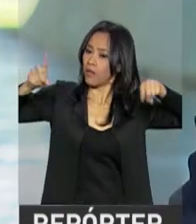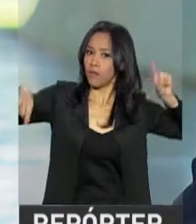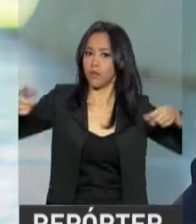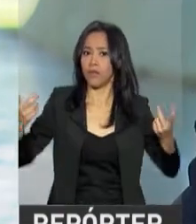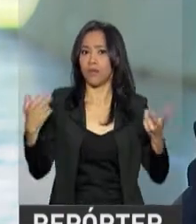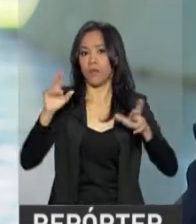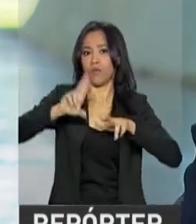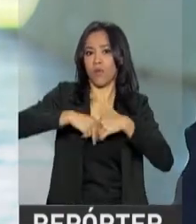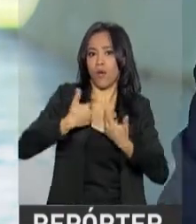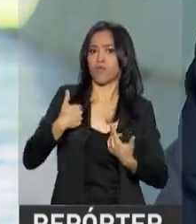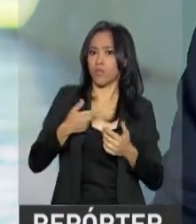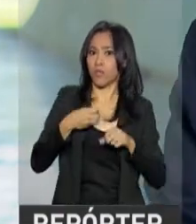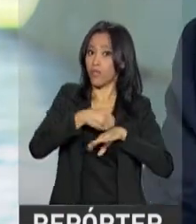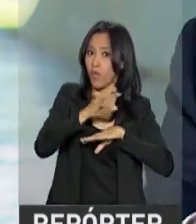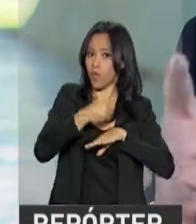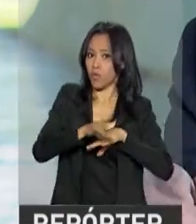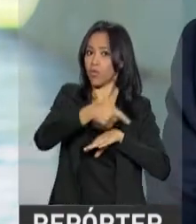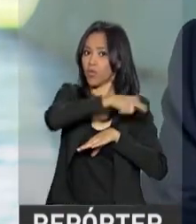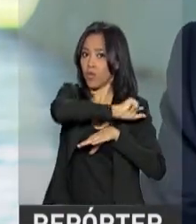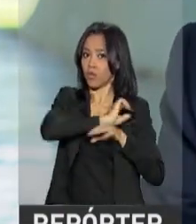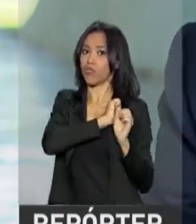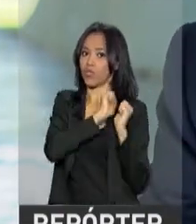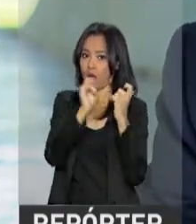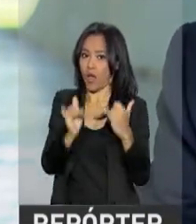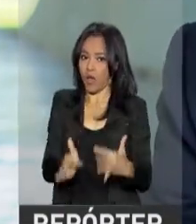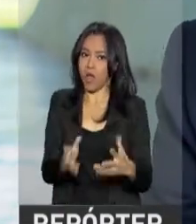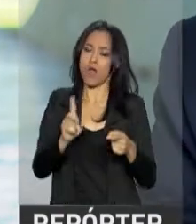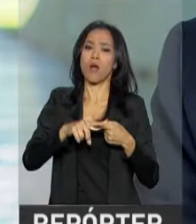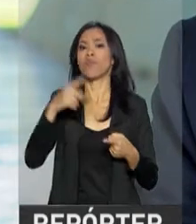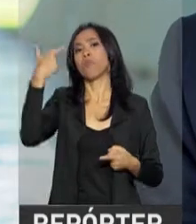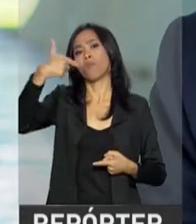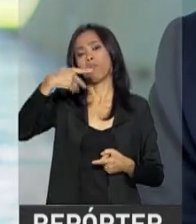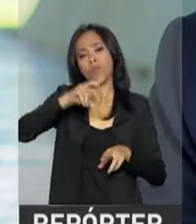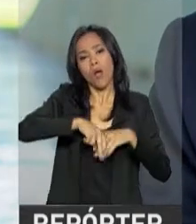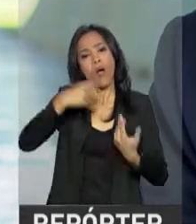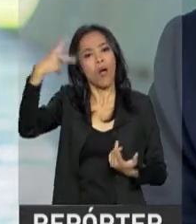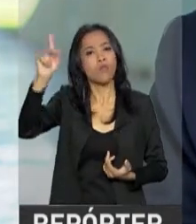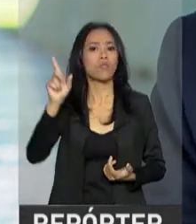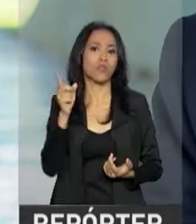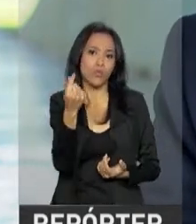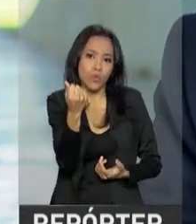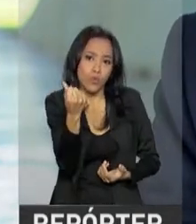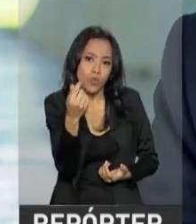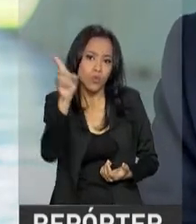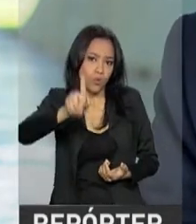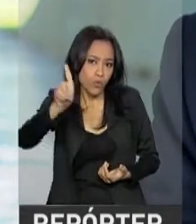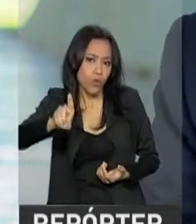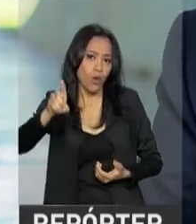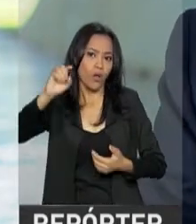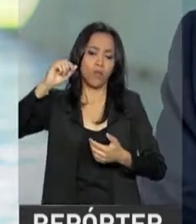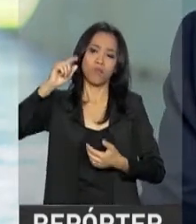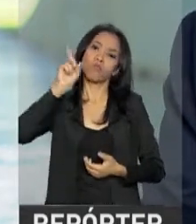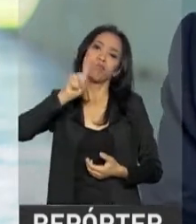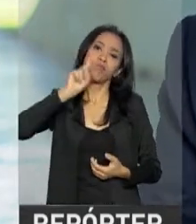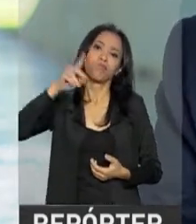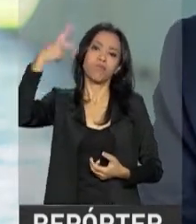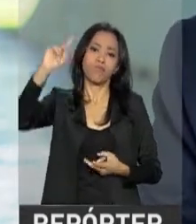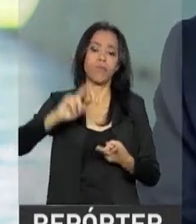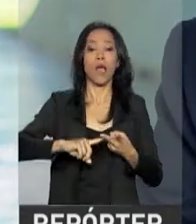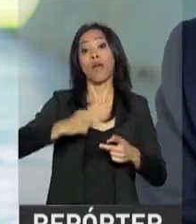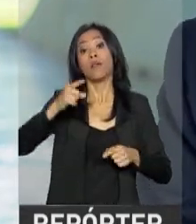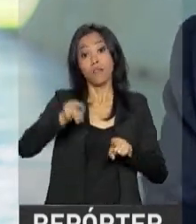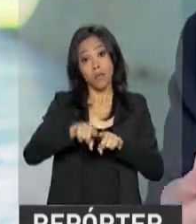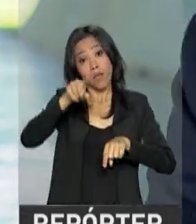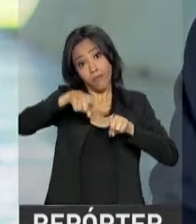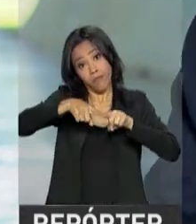daqueles dados que eu dei referentemente ao juros americanos o dólar americano ao dólar dos estados unidos que variando com a política do presidente